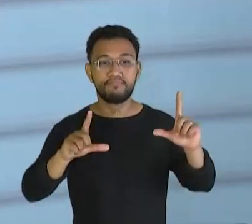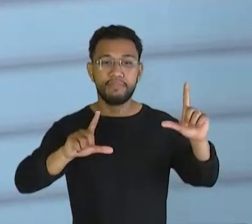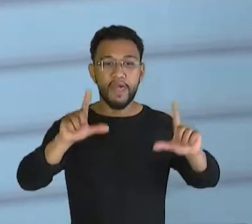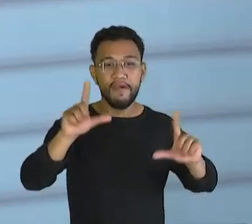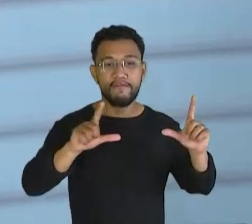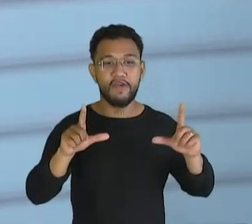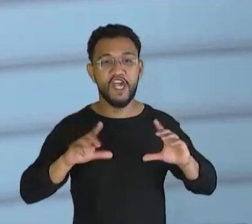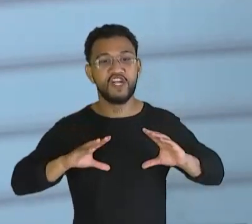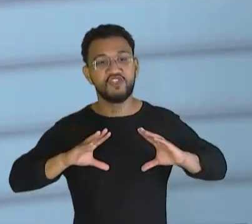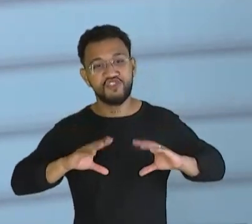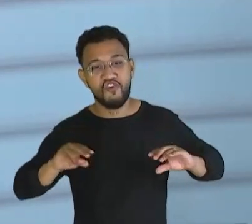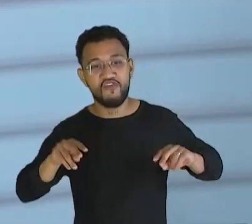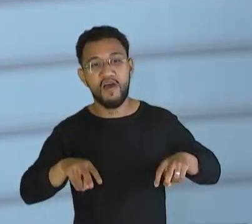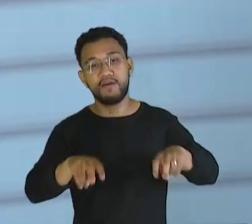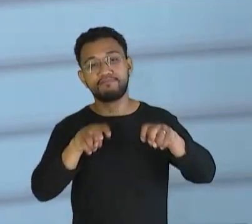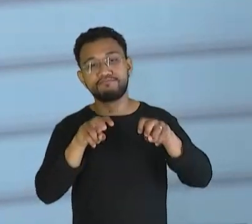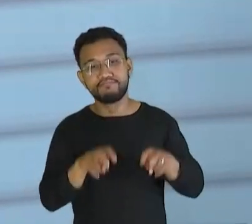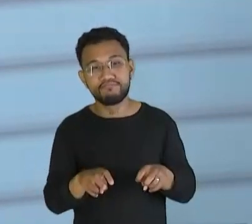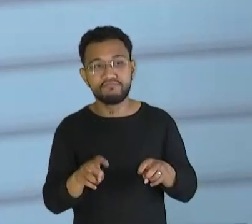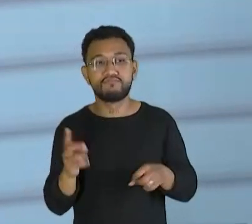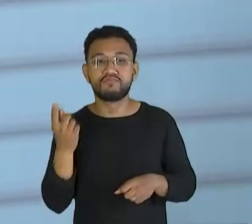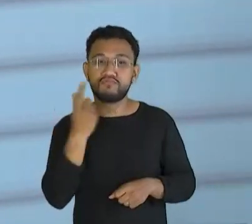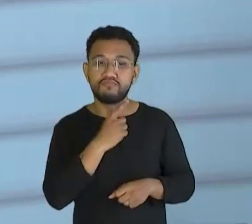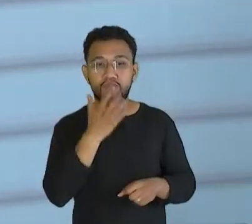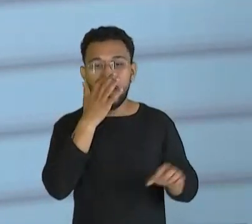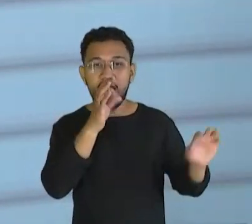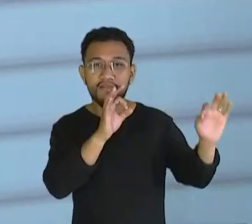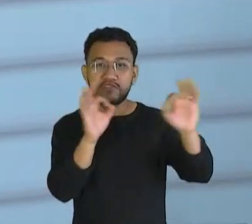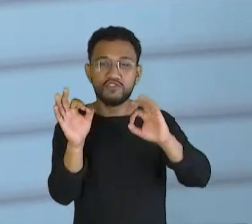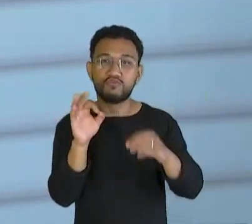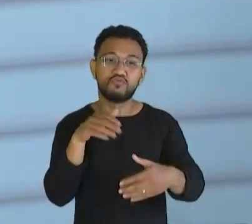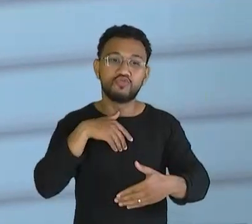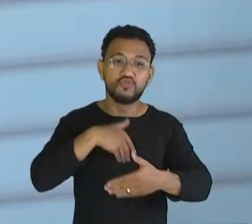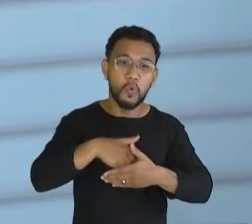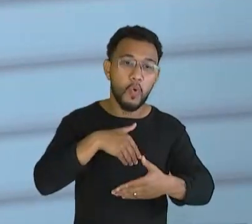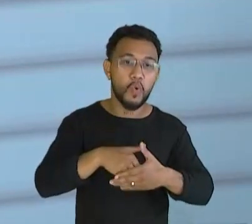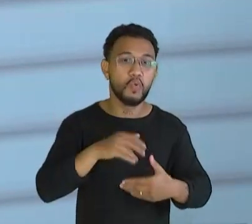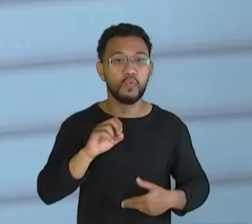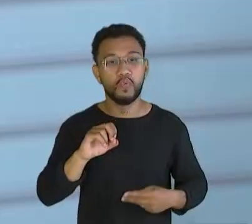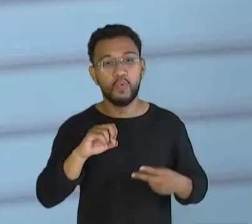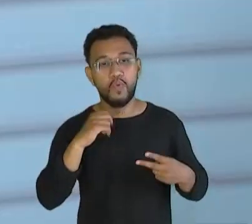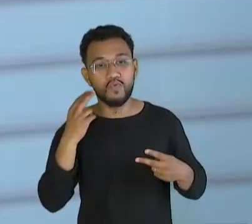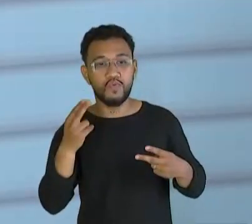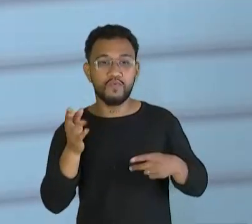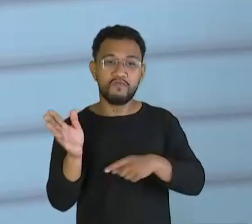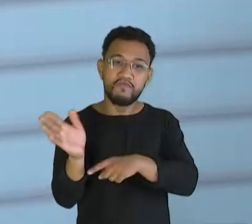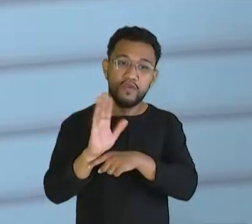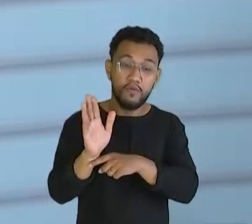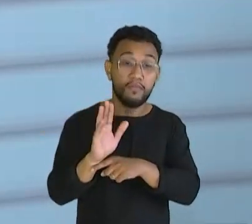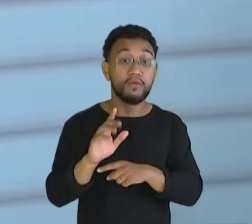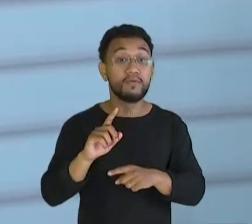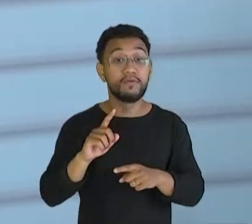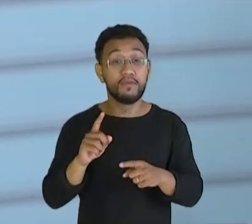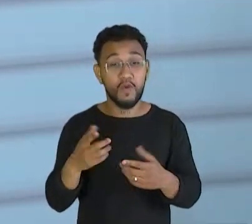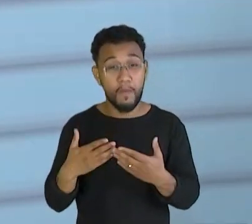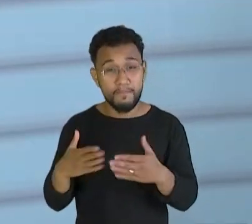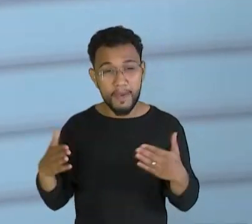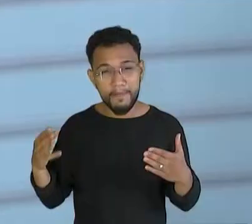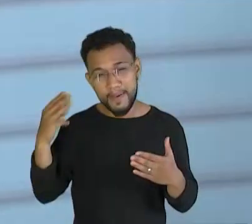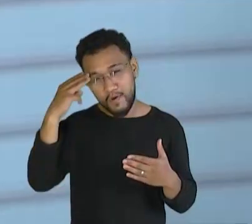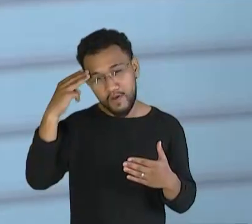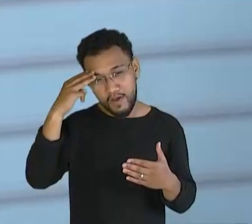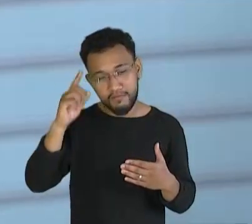sofá confortável, para a gente conseguir assistir um jogo, para conseguir assistir um filme. E um memorial, né, para uma